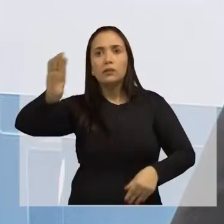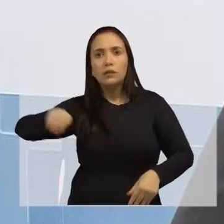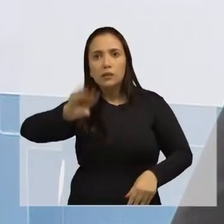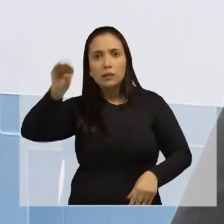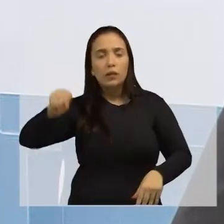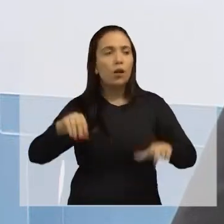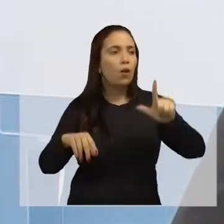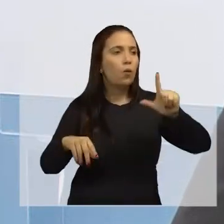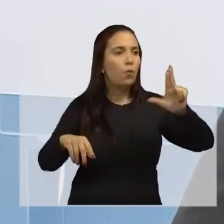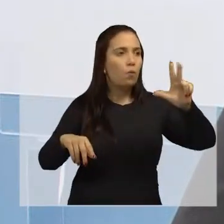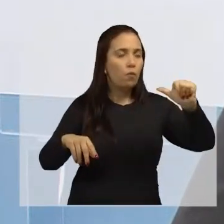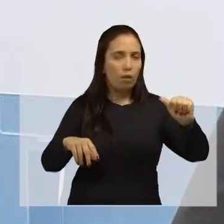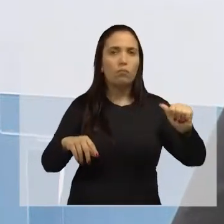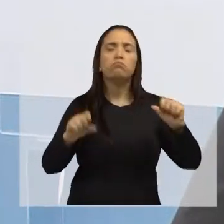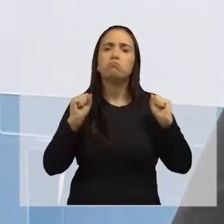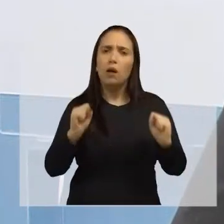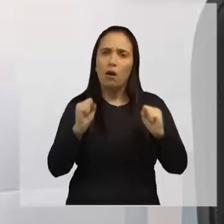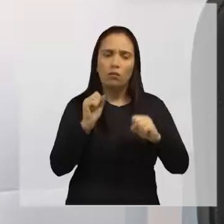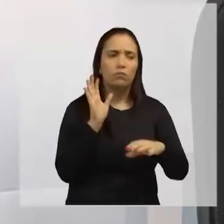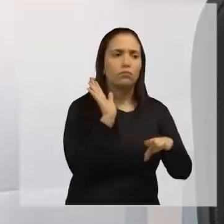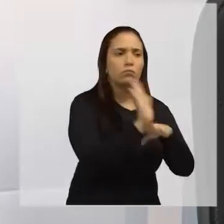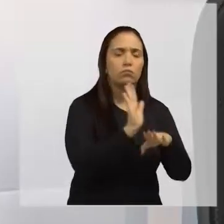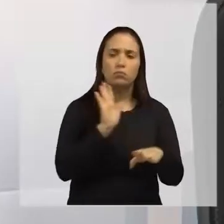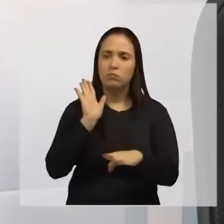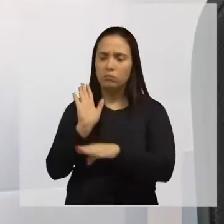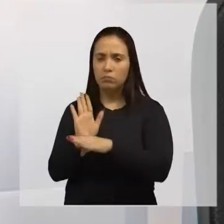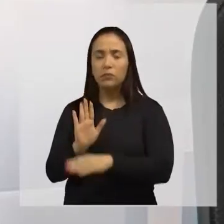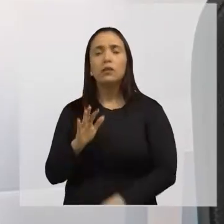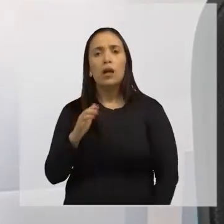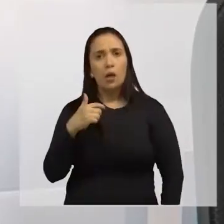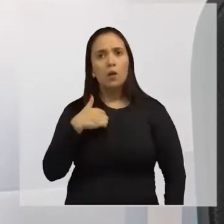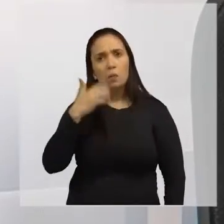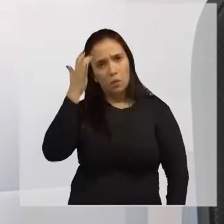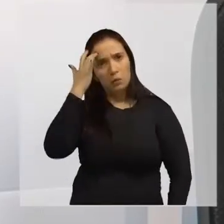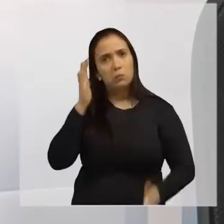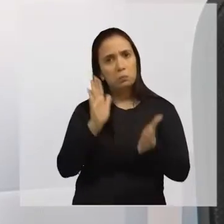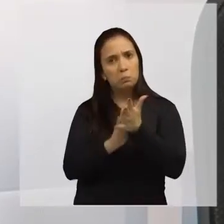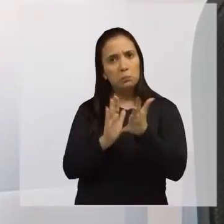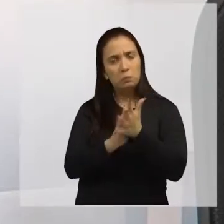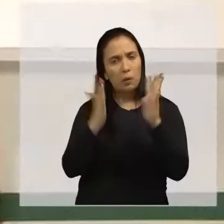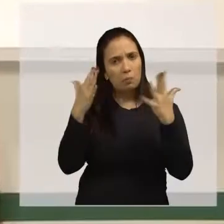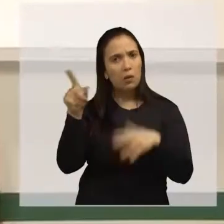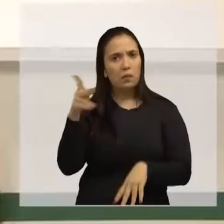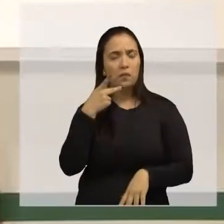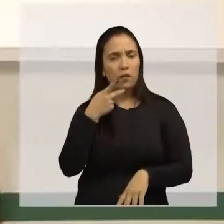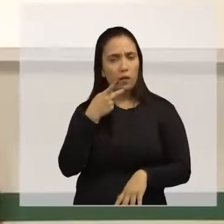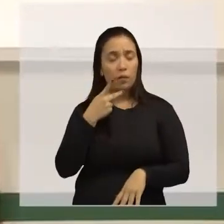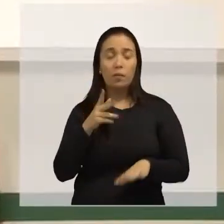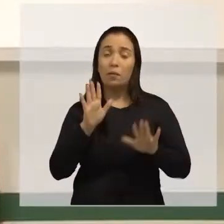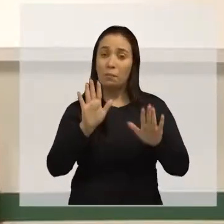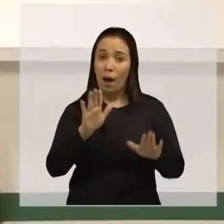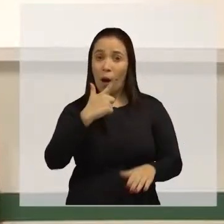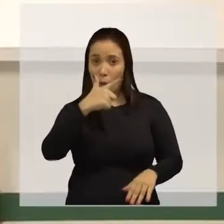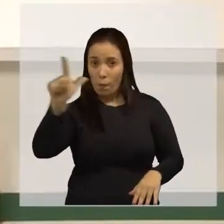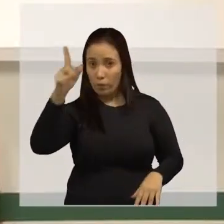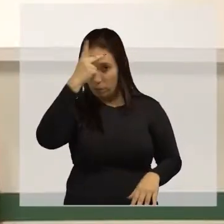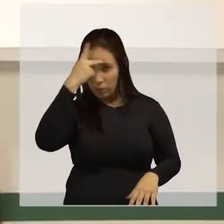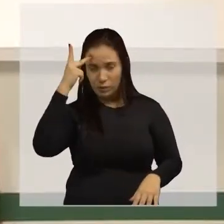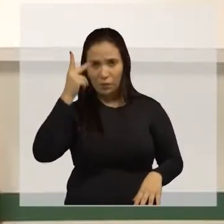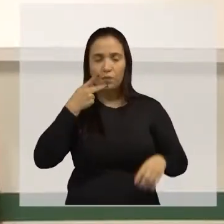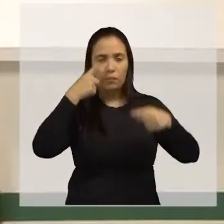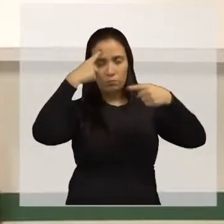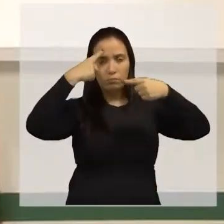Lula. Eu achei muito lúcido desses 2 petistas. Agora, uma insanidade que não tem nada de lucidez